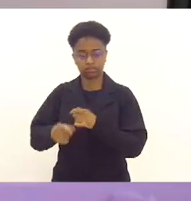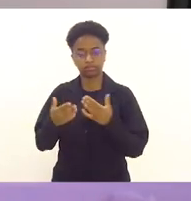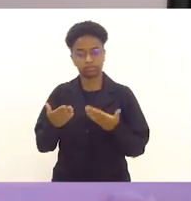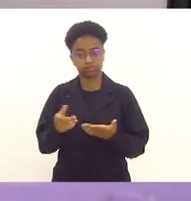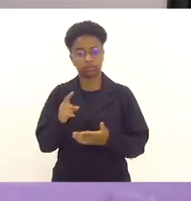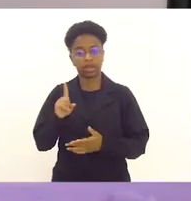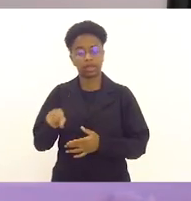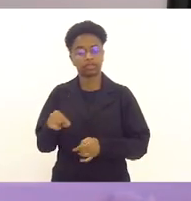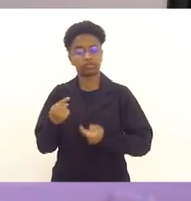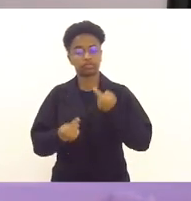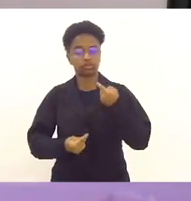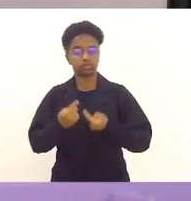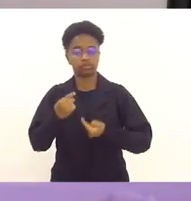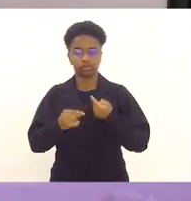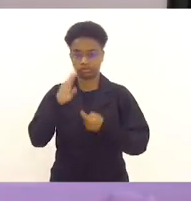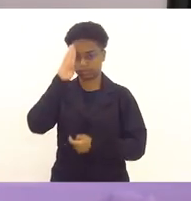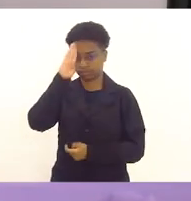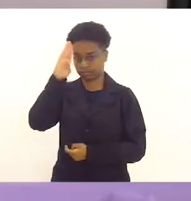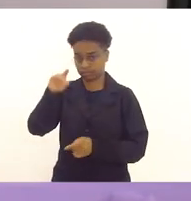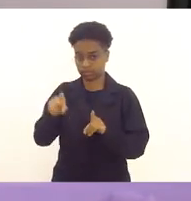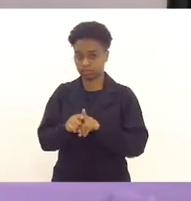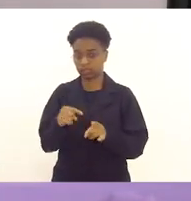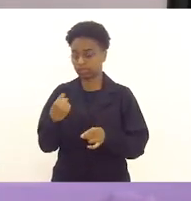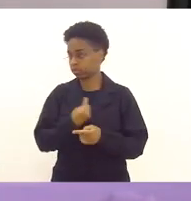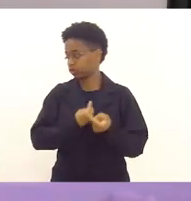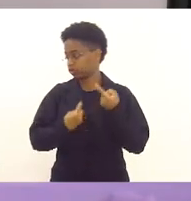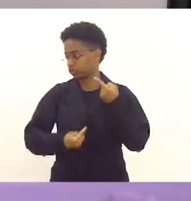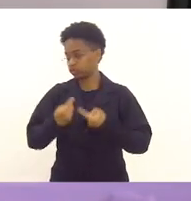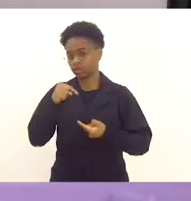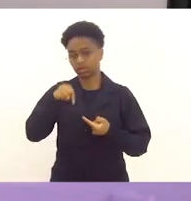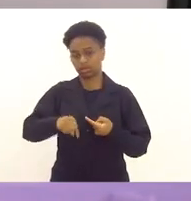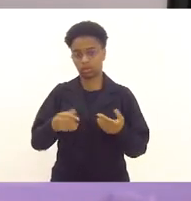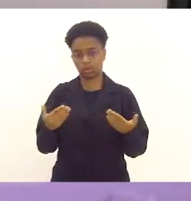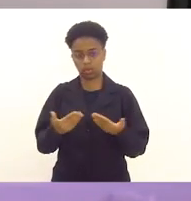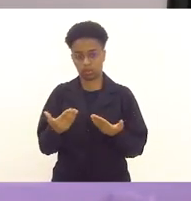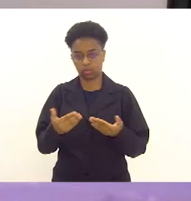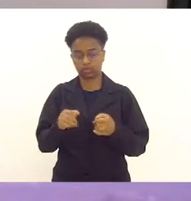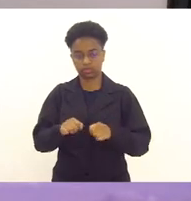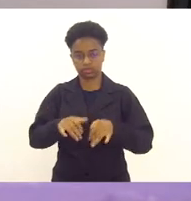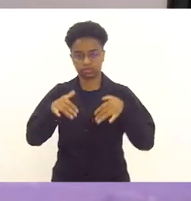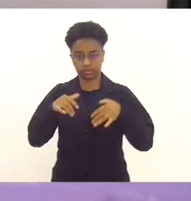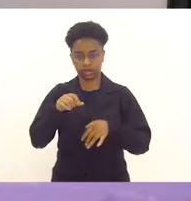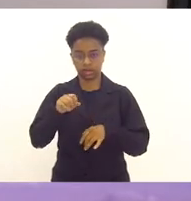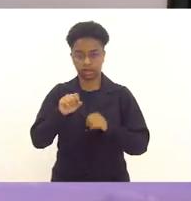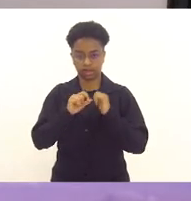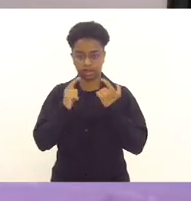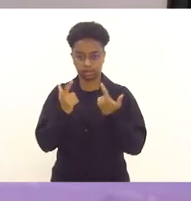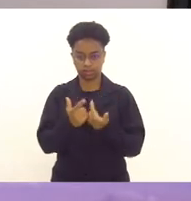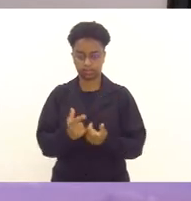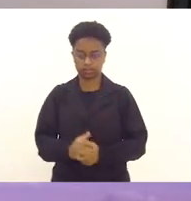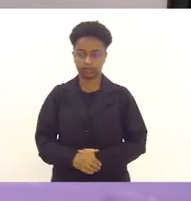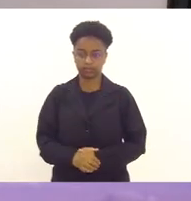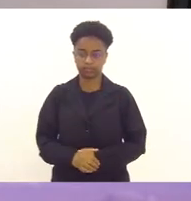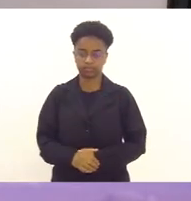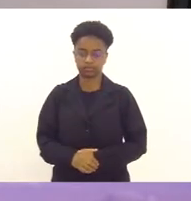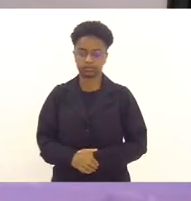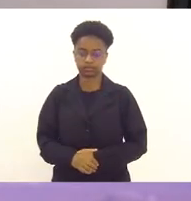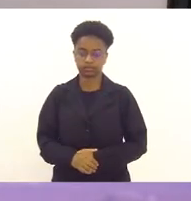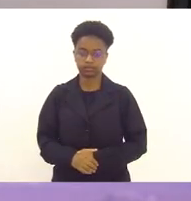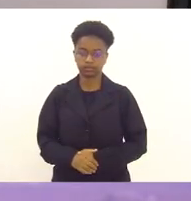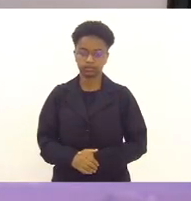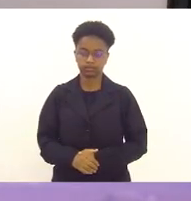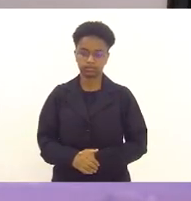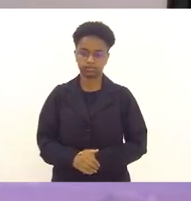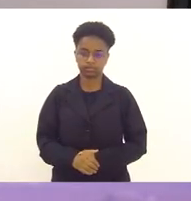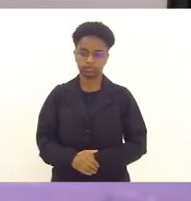é um debate Fundamental e Nós faremos esse debate hoje no plenário da Assembleia Legislativa bom eu quero aqui também anunciar